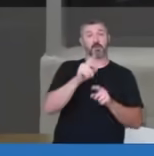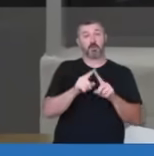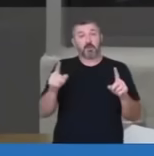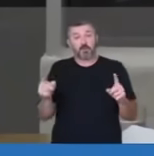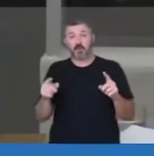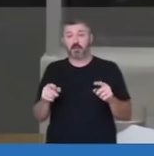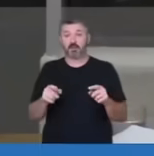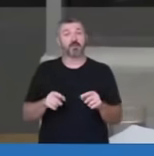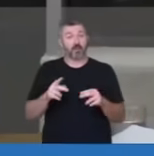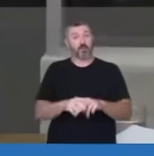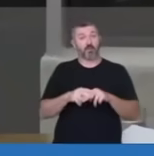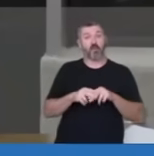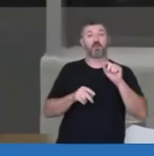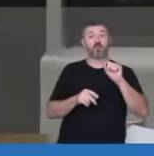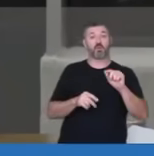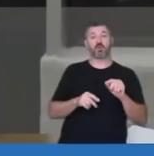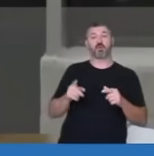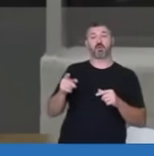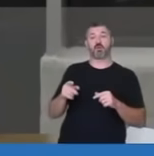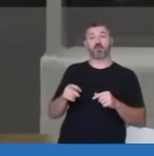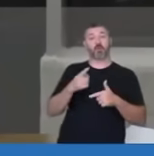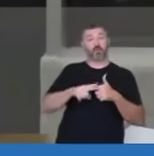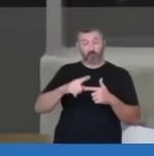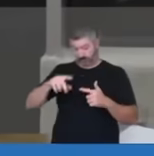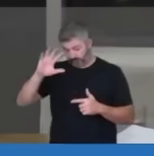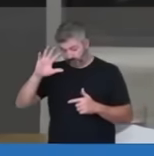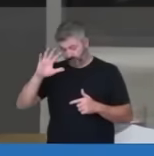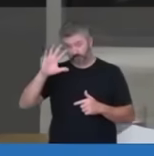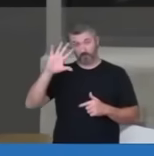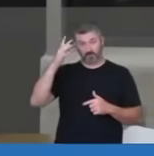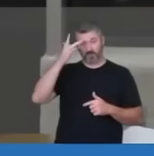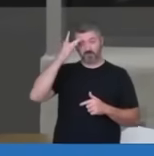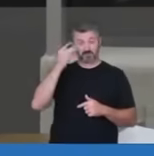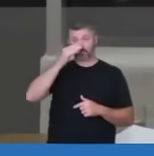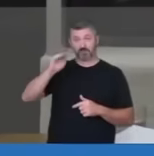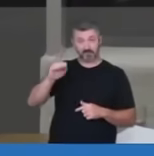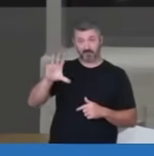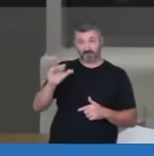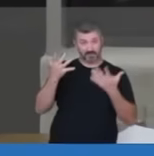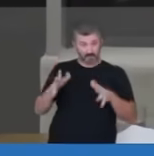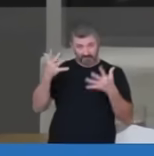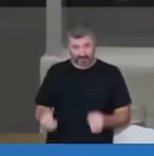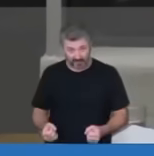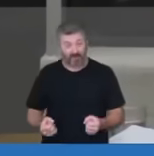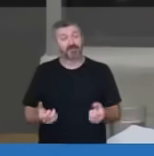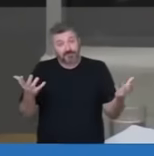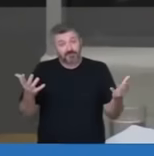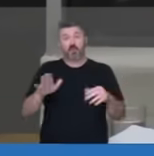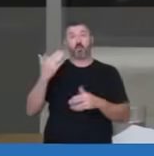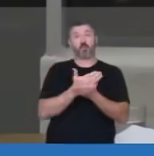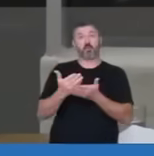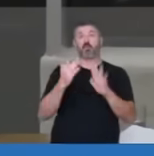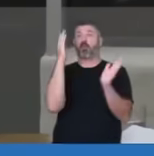é graças ao quê? Ao transtorno climático que o negacionismo não quis ver quando começou a derrubada